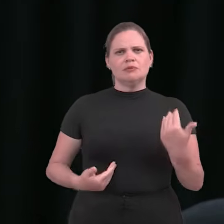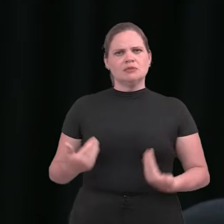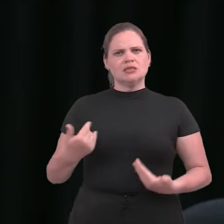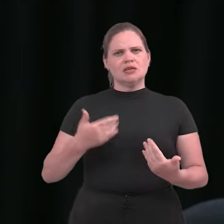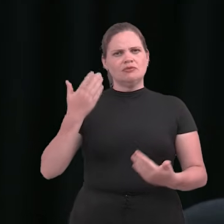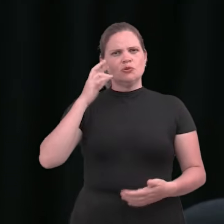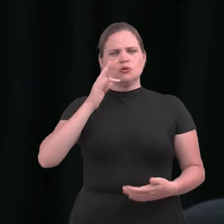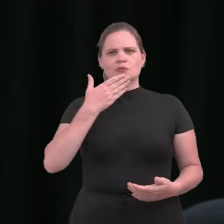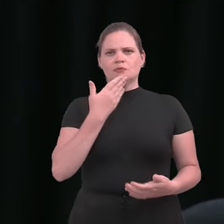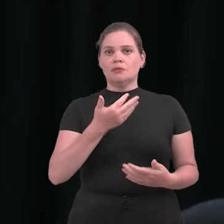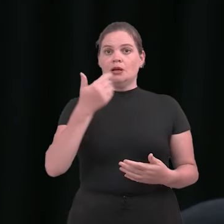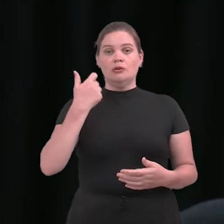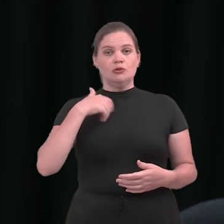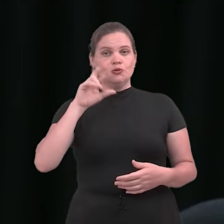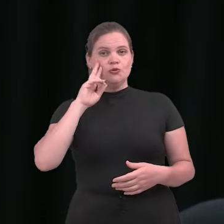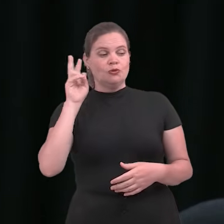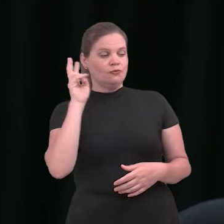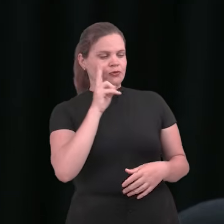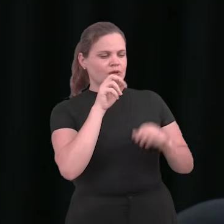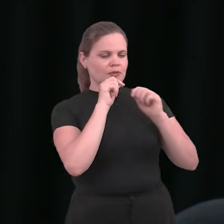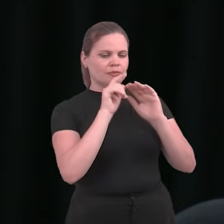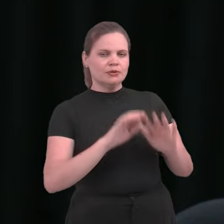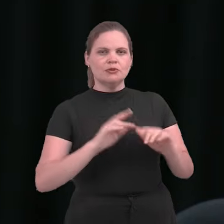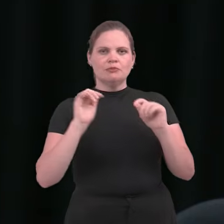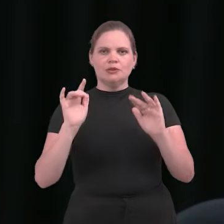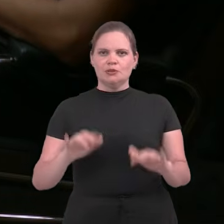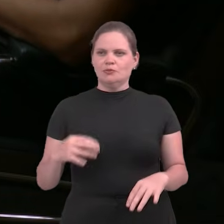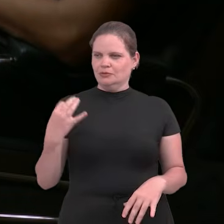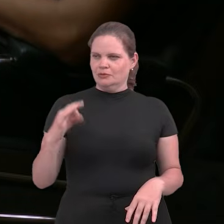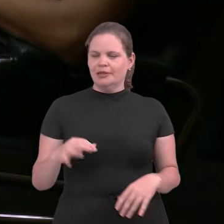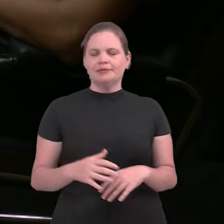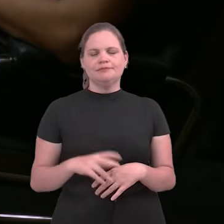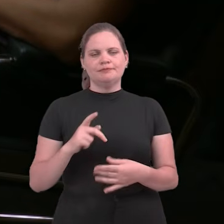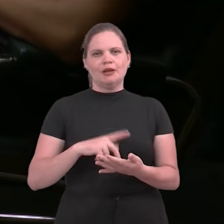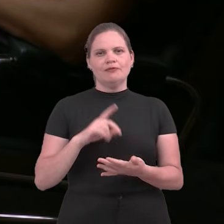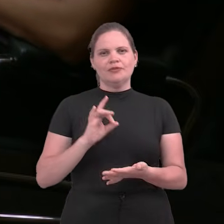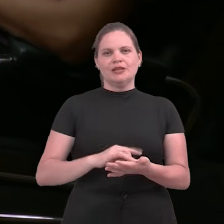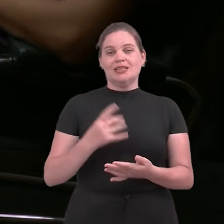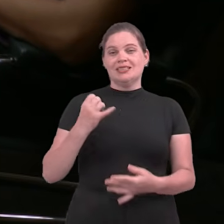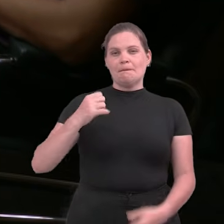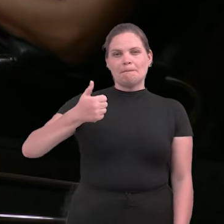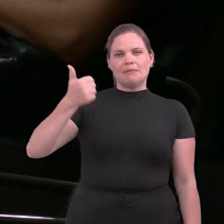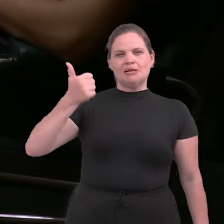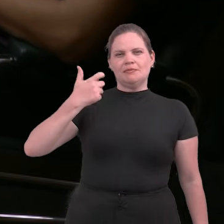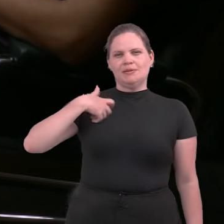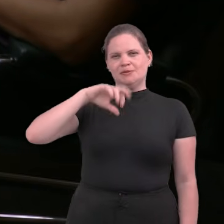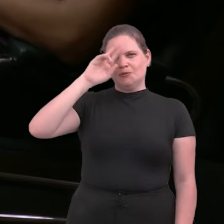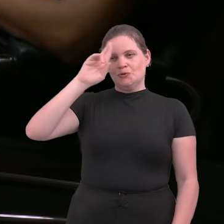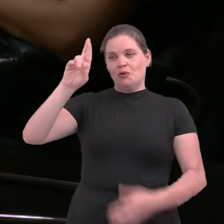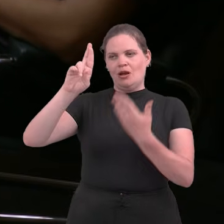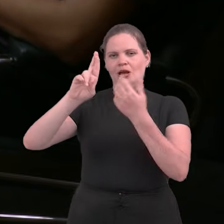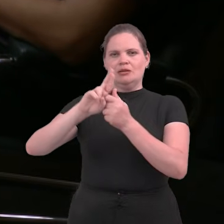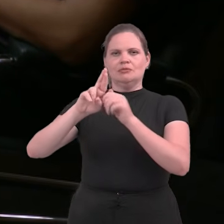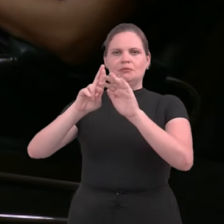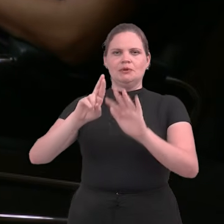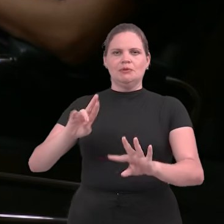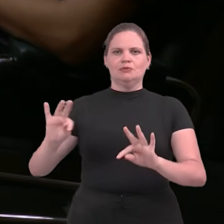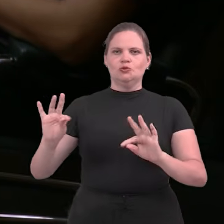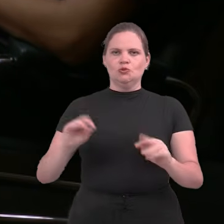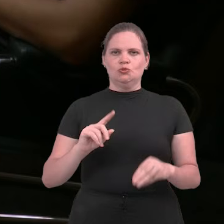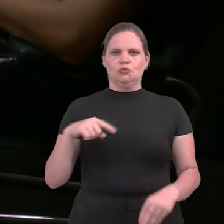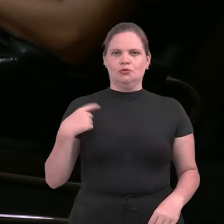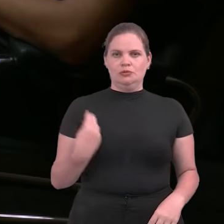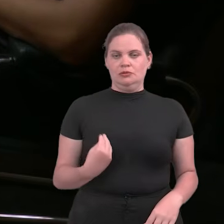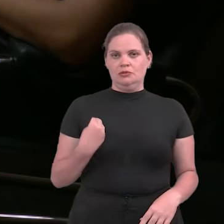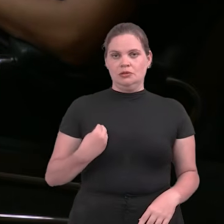à obra. E isso o Senhor abençoa, né, irmão José? É verdade. Quando nós colocamos o Senhor em primeiro lugar, Ele faz tudo na nossa vida. Glória a Jesus. E